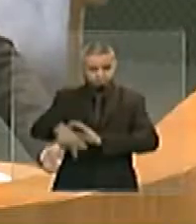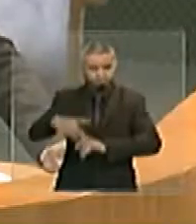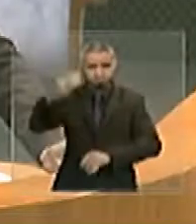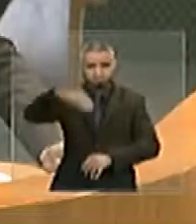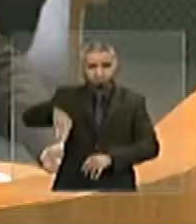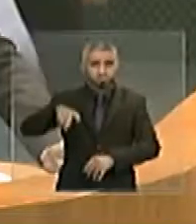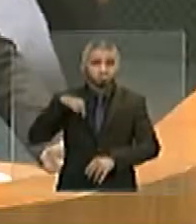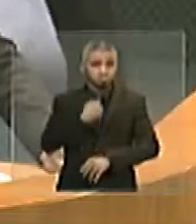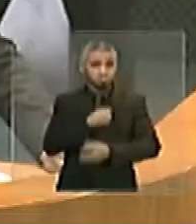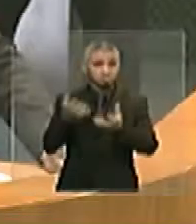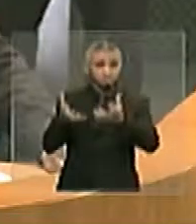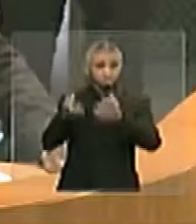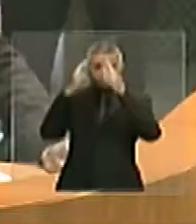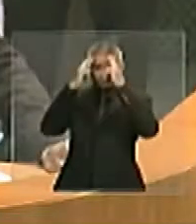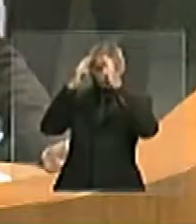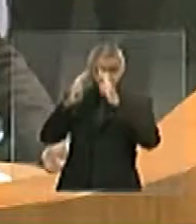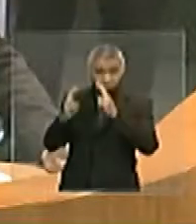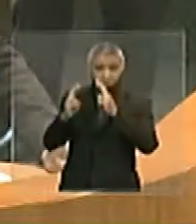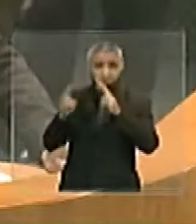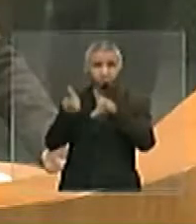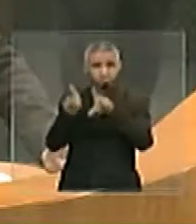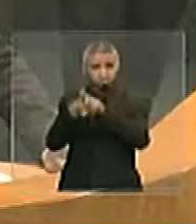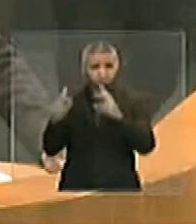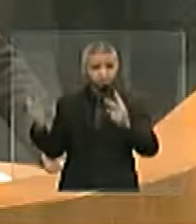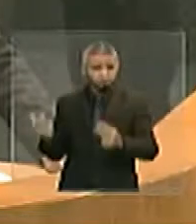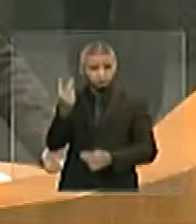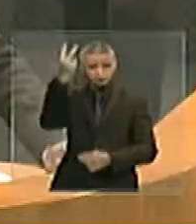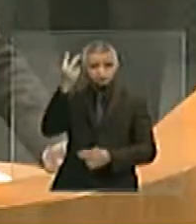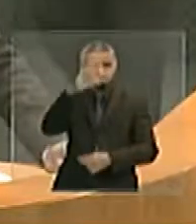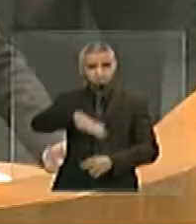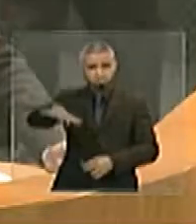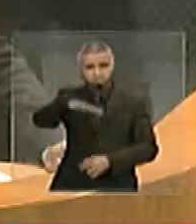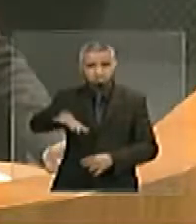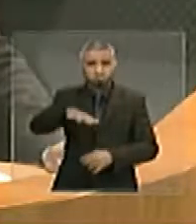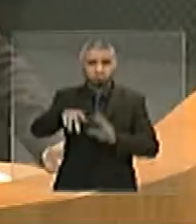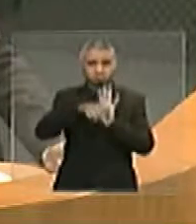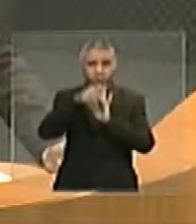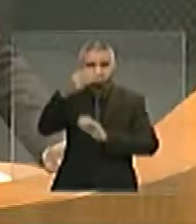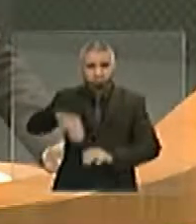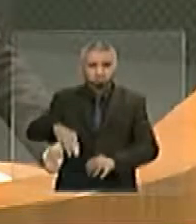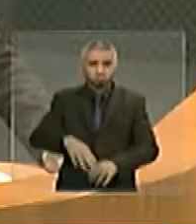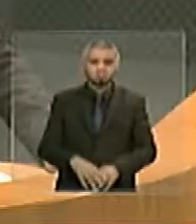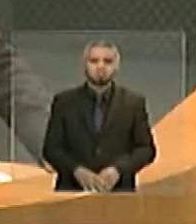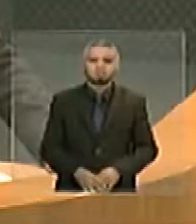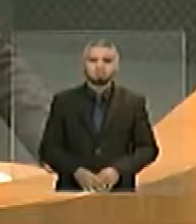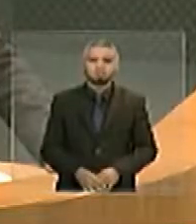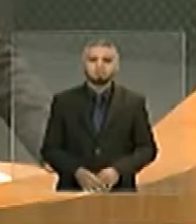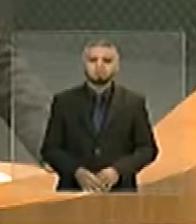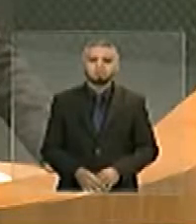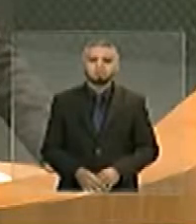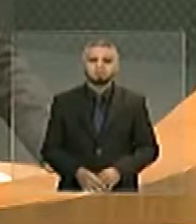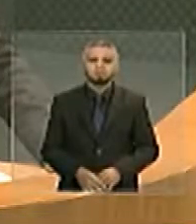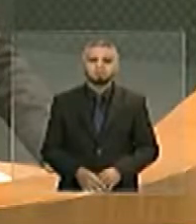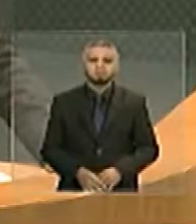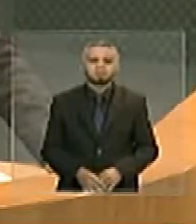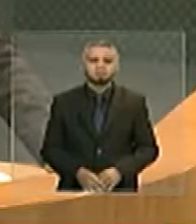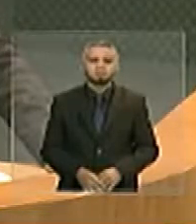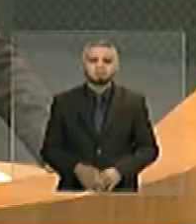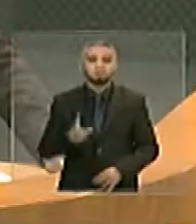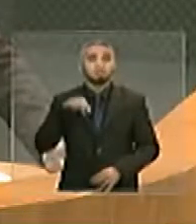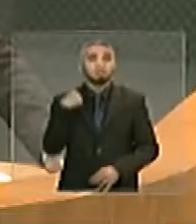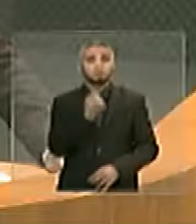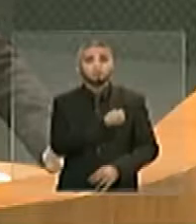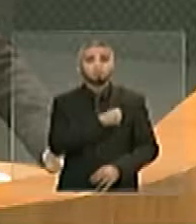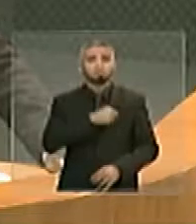deputado Wellington do Custo, do PSDB, que bateu muito a respeito da contratação de artistas nacionais. E citou o exemplo do cantor